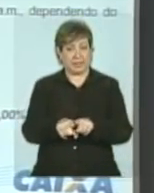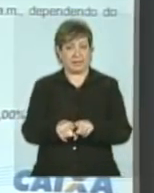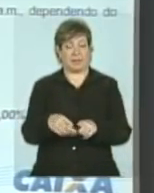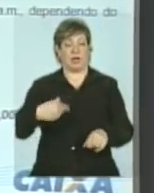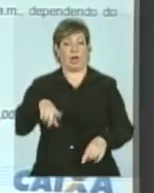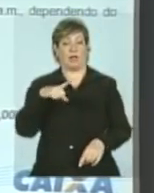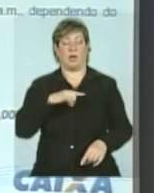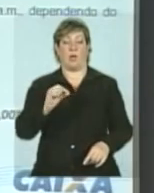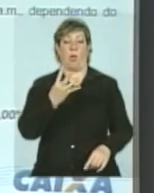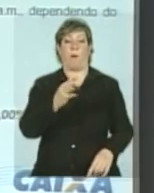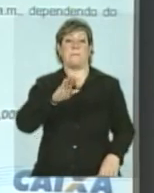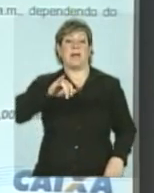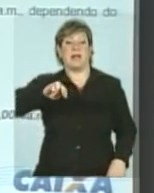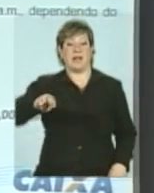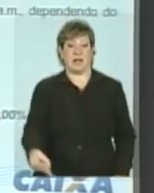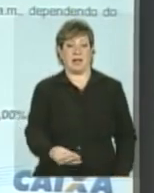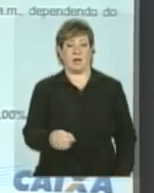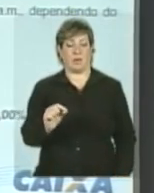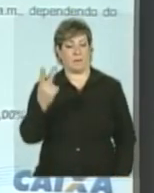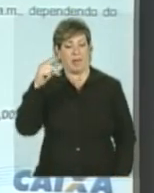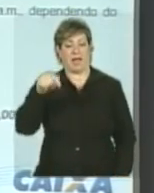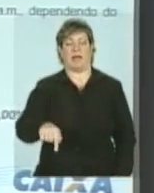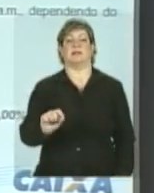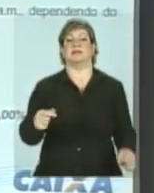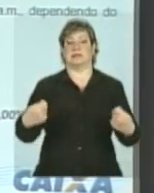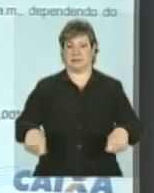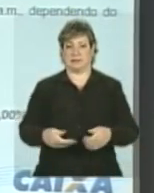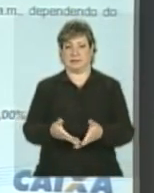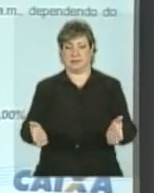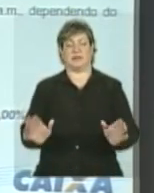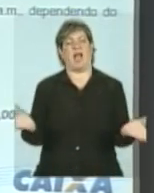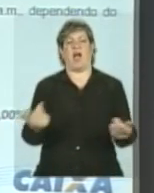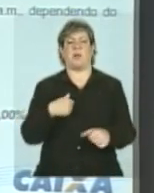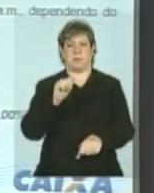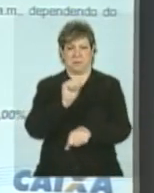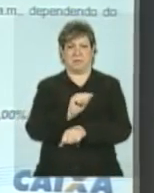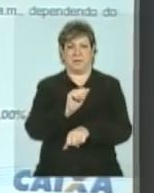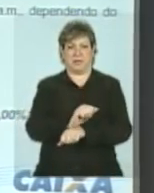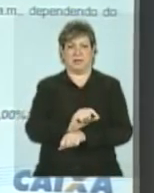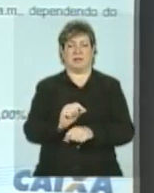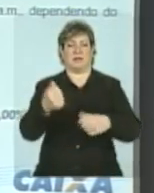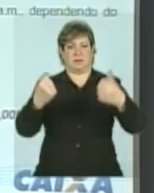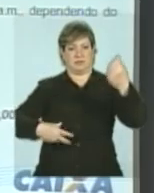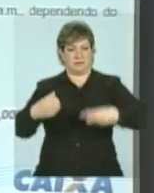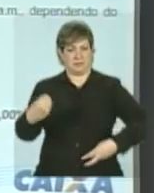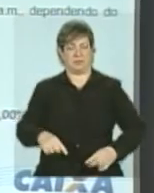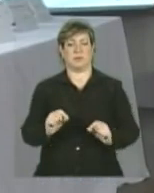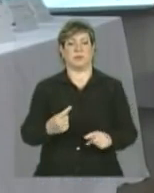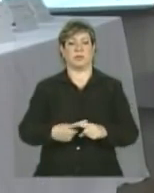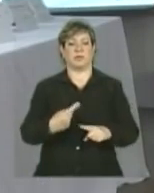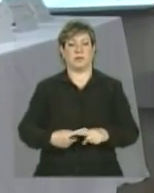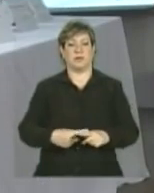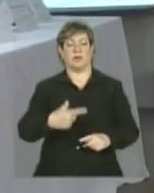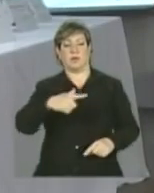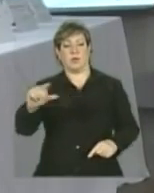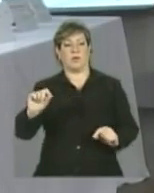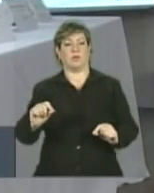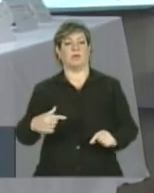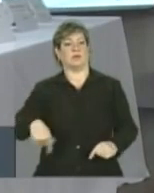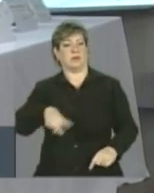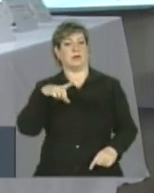com 4 bilhões para essa demanda. Eu vou parar por aqui, porque as outras